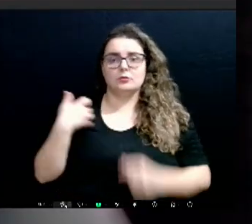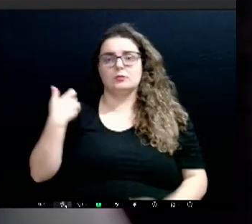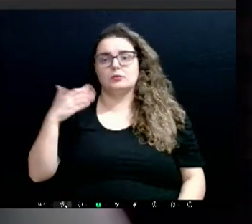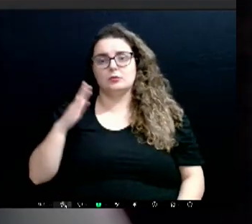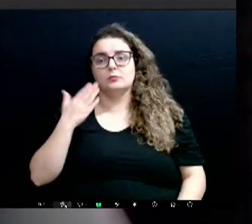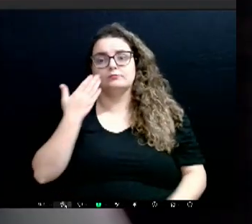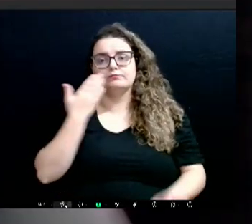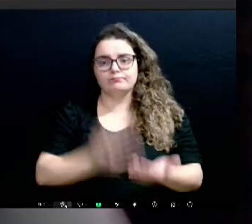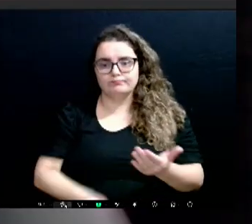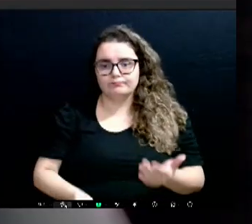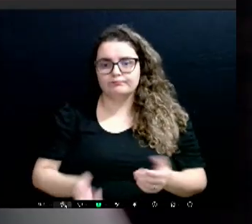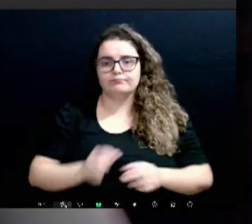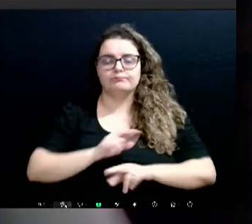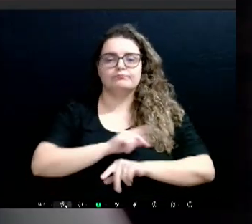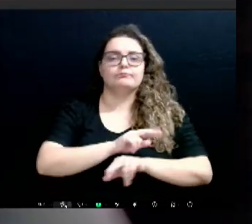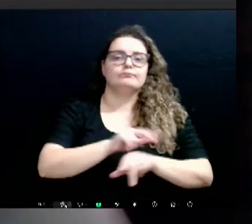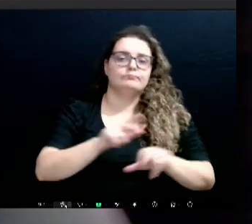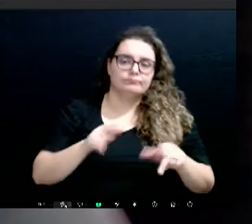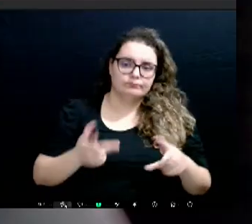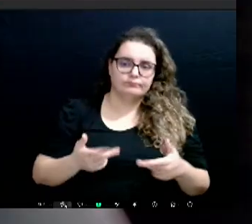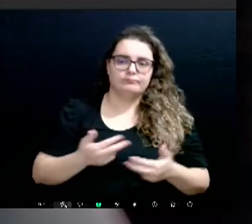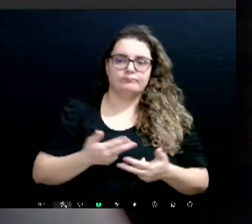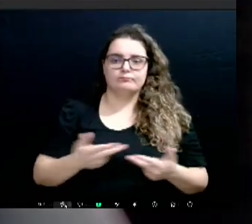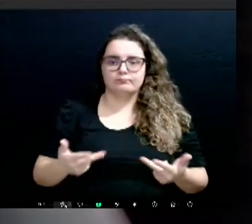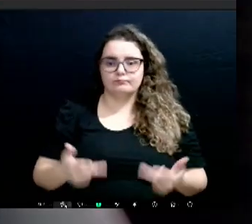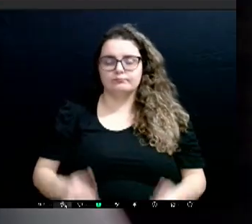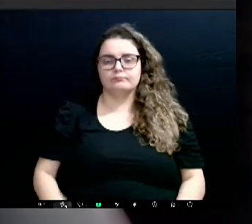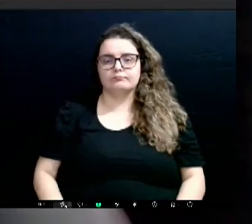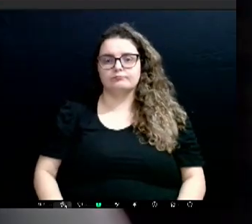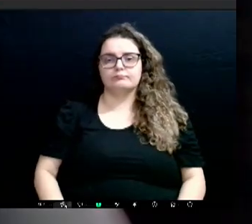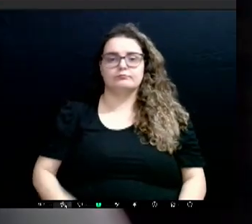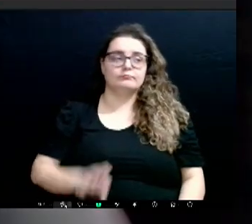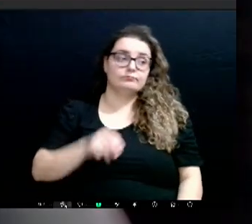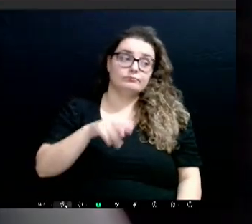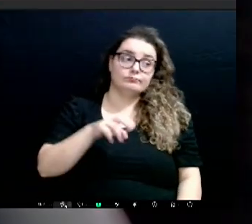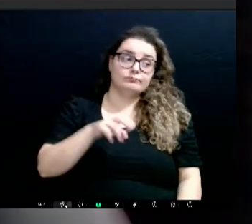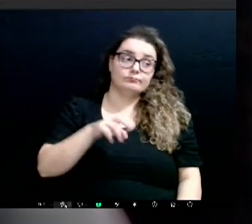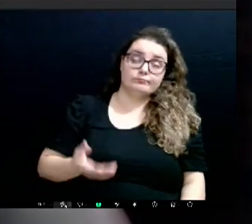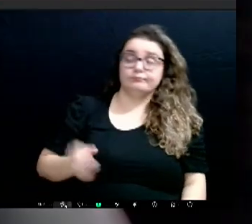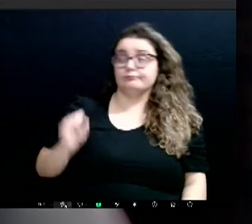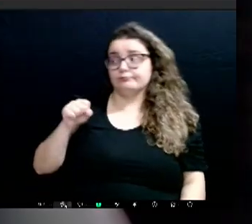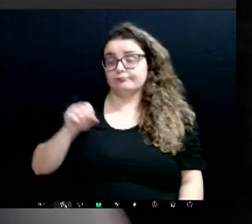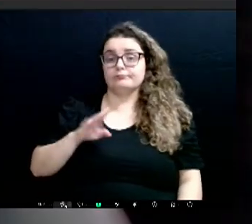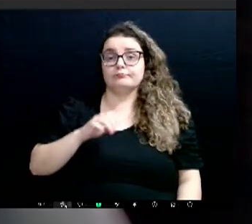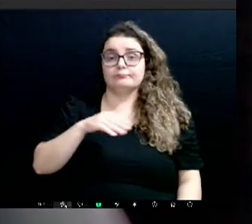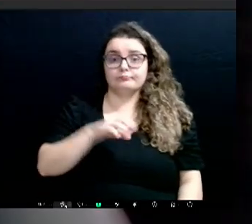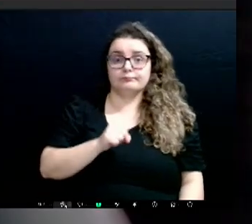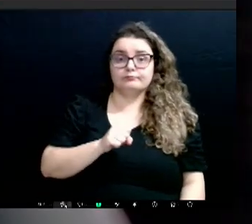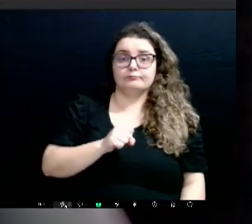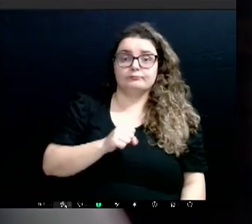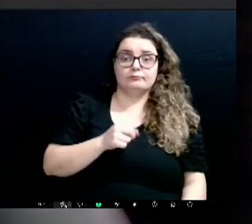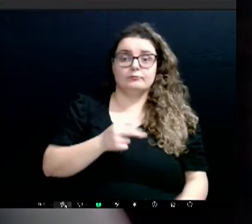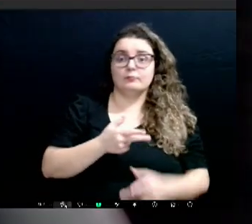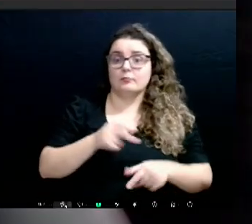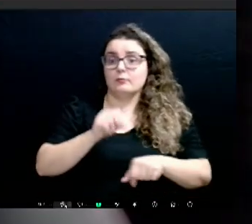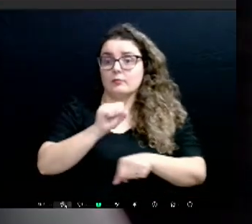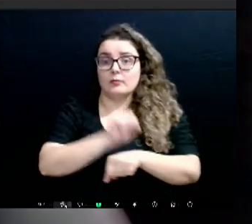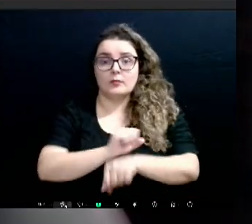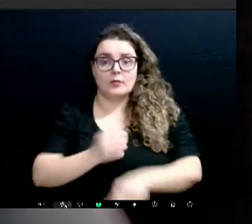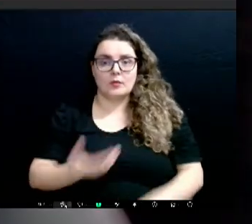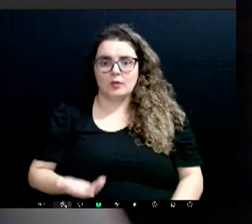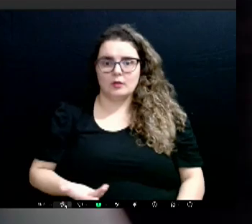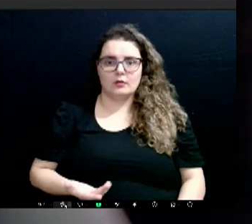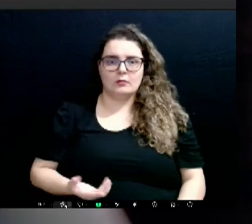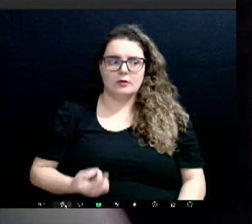muitas coisas. Bens, né? E além de perder os bens, é coisa de segundos. Eles falam, gente, mas foi 1 segundo, foi